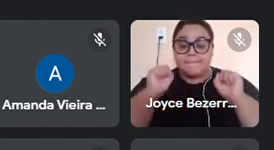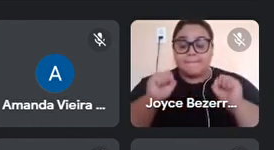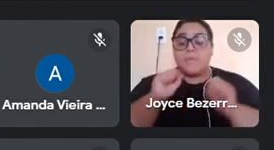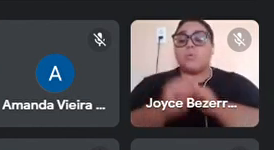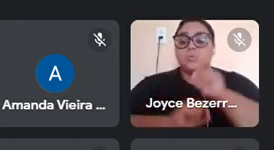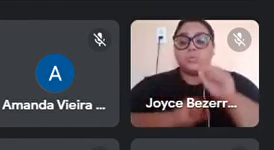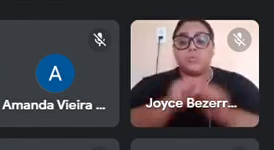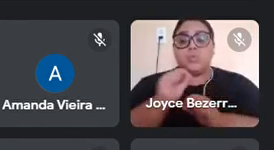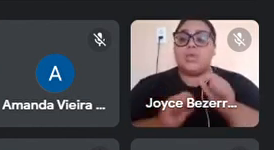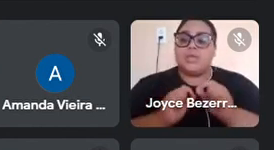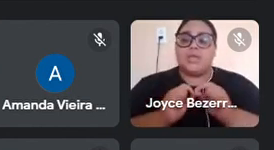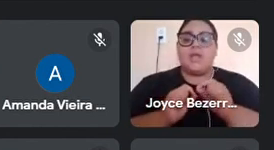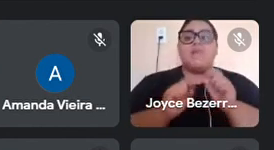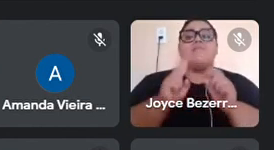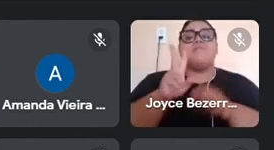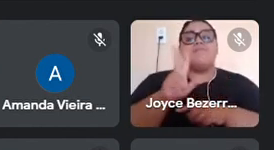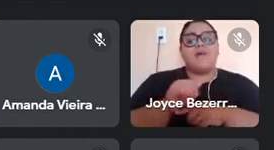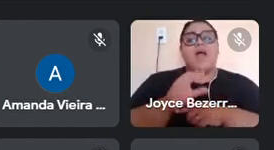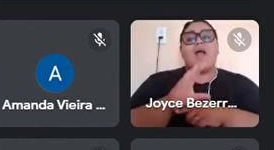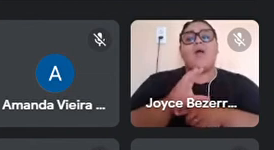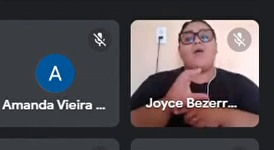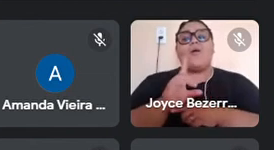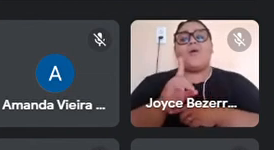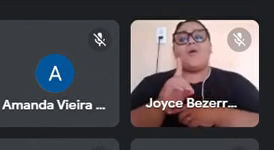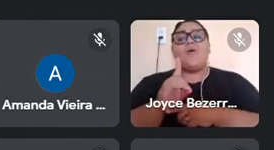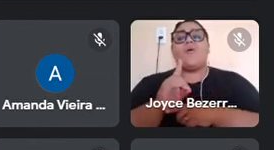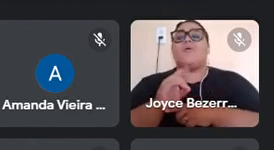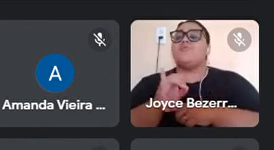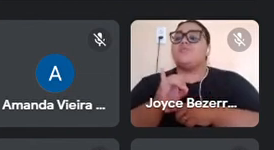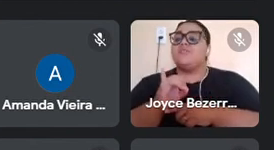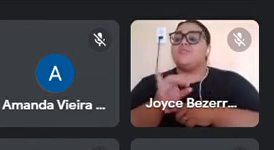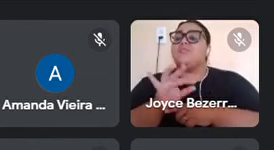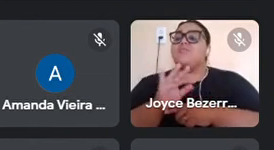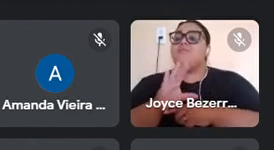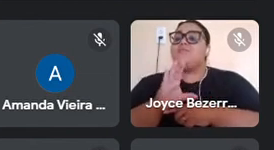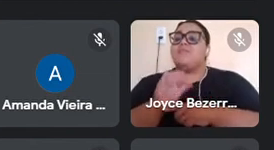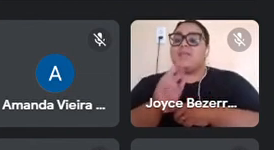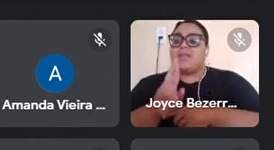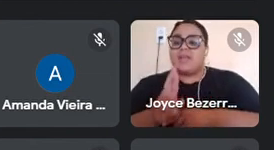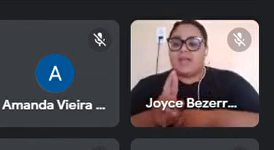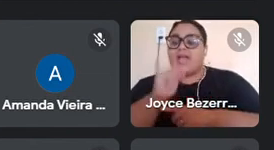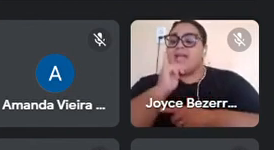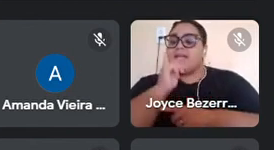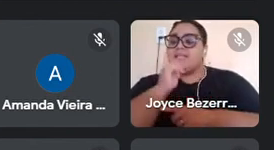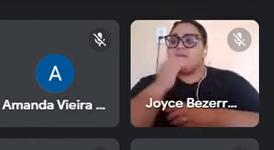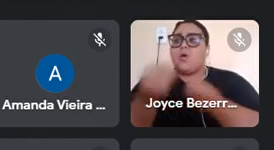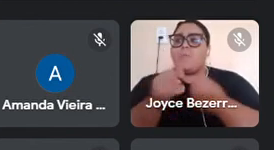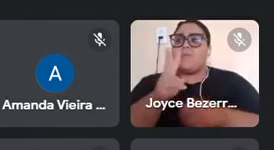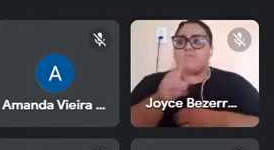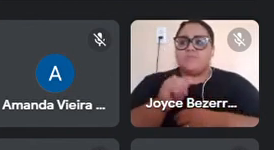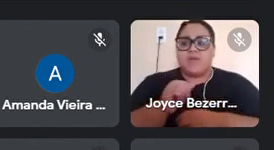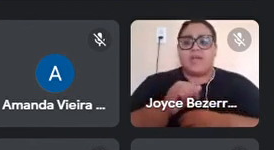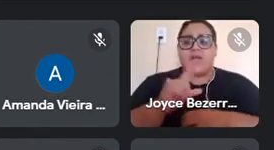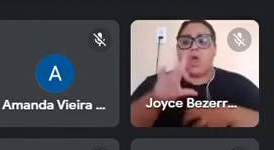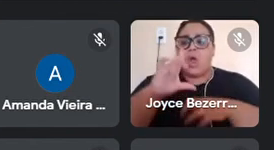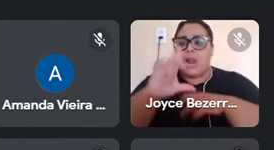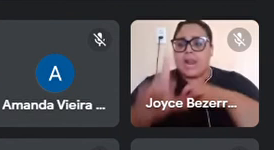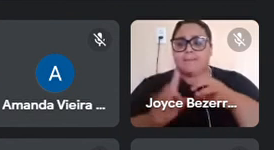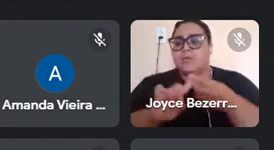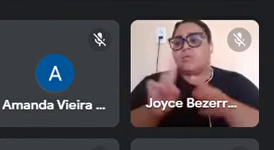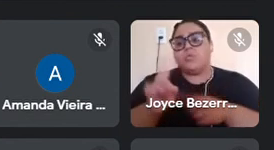codificar. O DNA, ele codifica o quê? O DNA, ele codifica um lipídio? Não, né? Ele codifica um carboidrato?